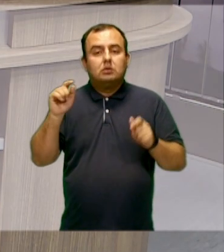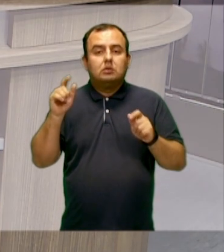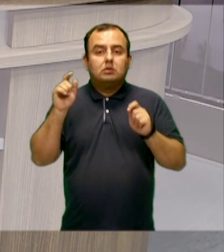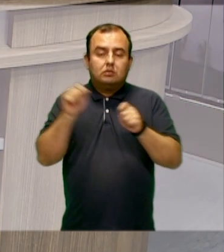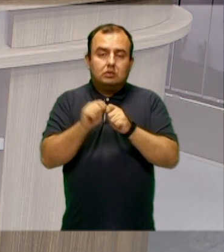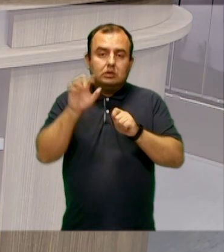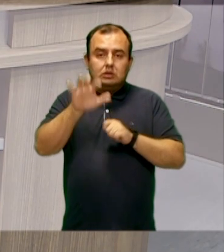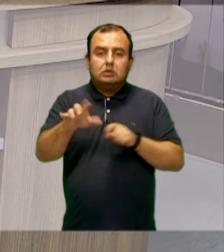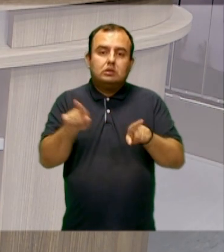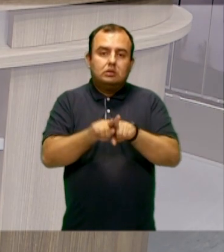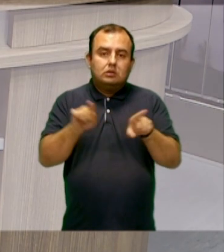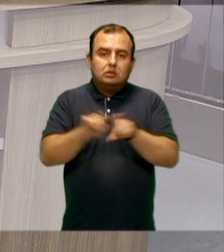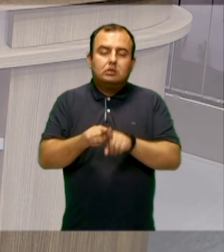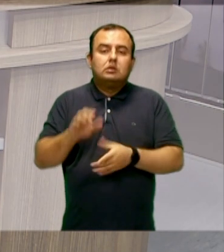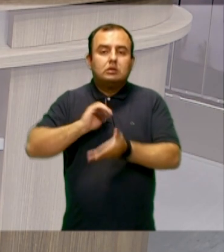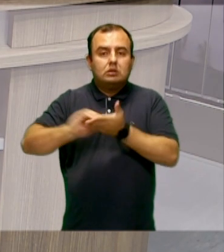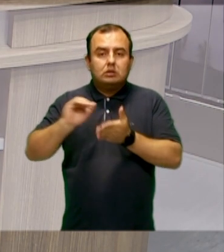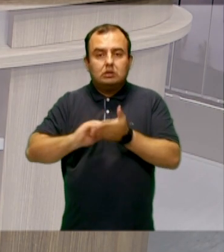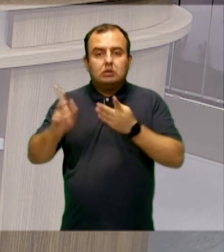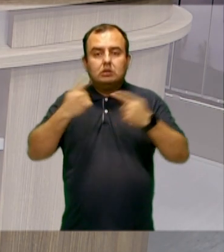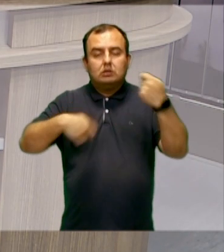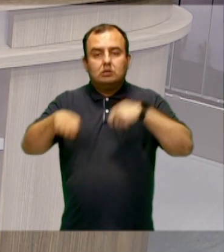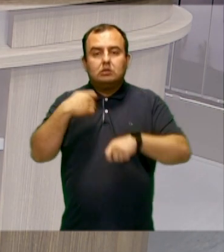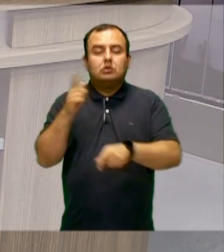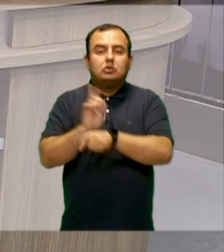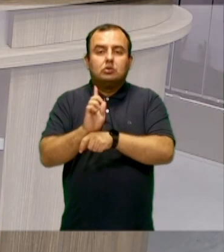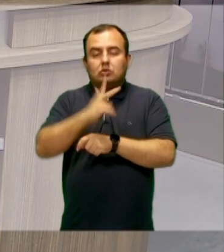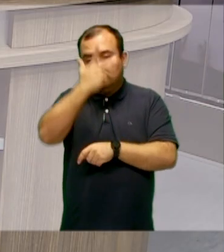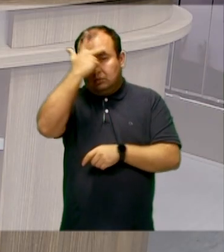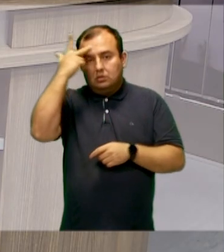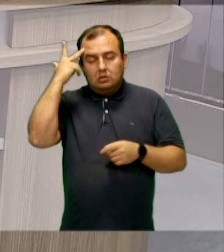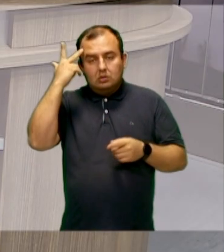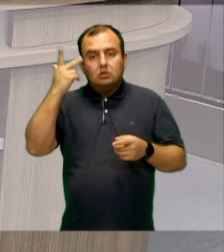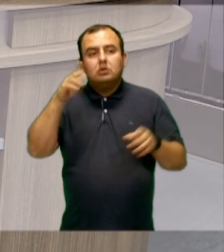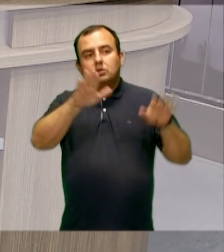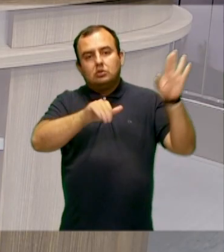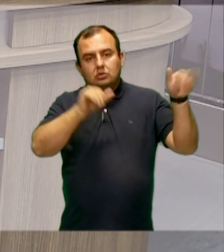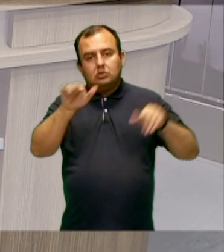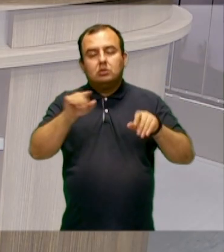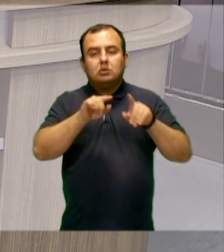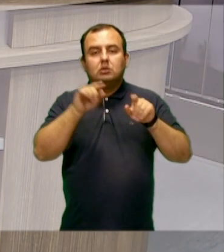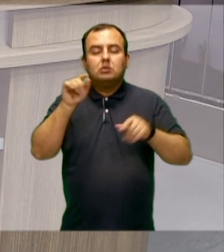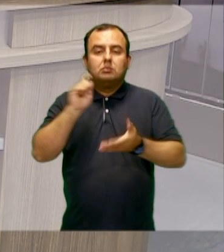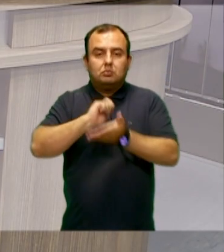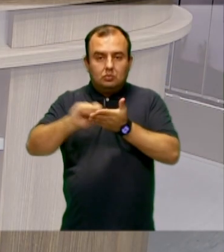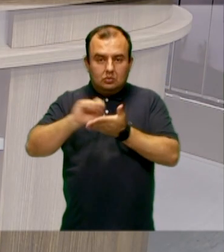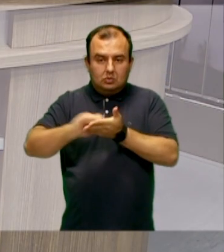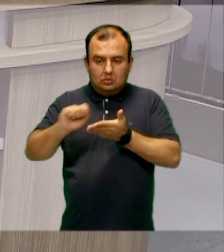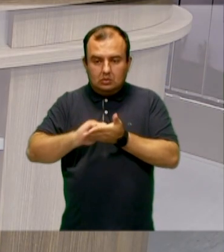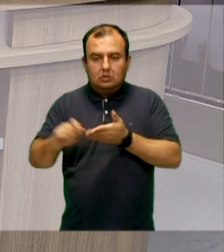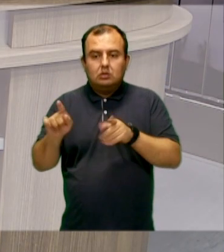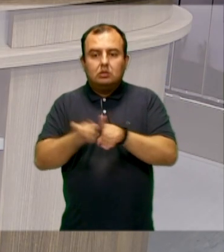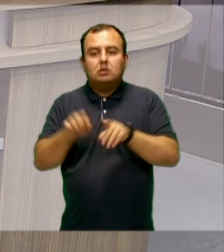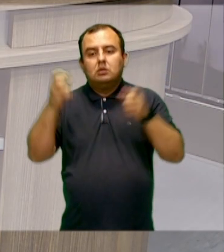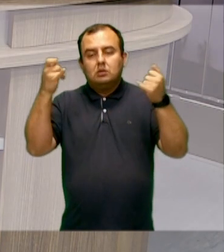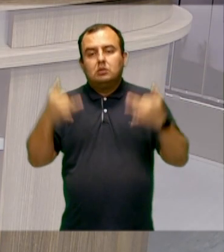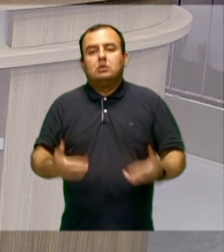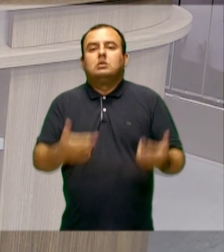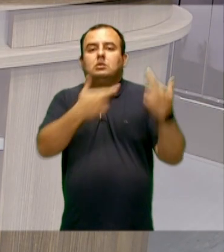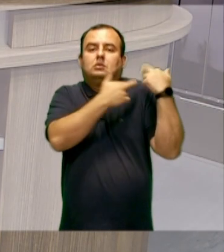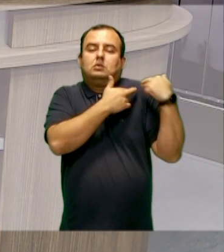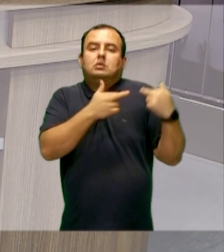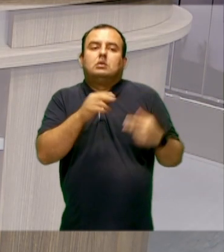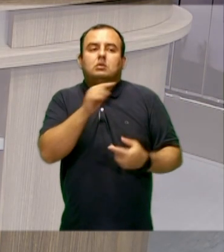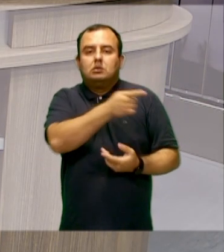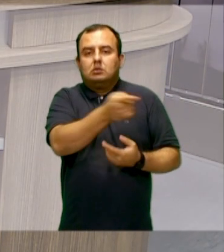assim também. Mas falando da Secretaria de Administração e Gestão de Pessoas, a gente chama o servidor, pega a assinatura e fala qualquer responsabilidade